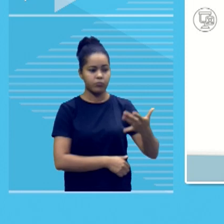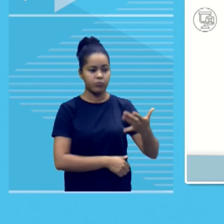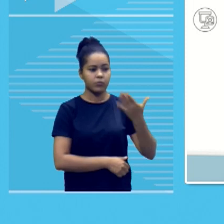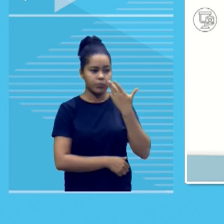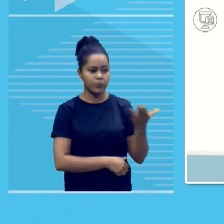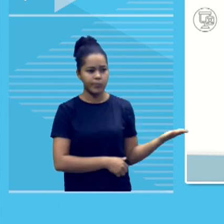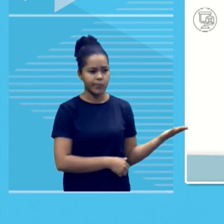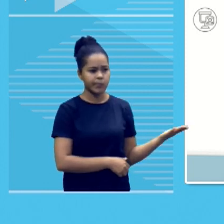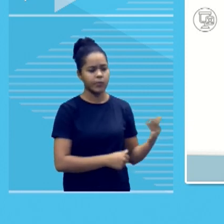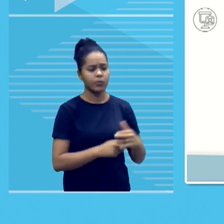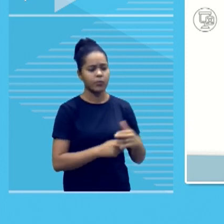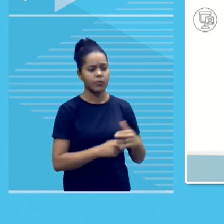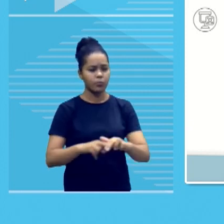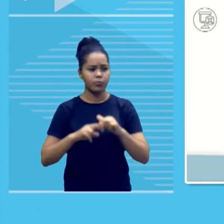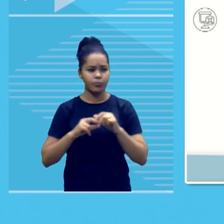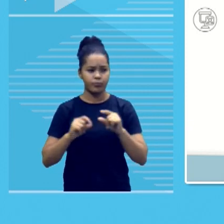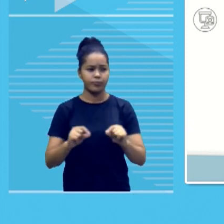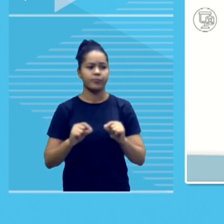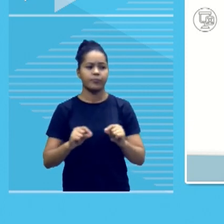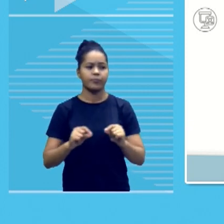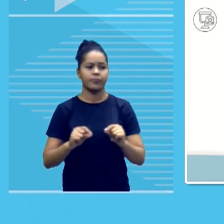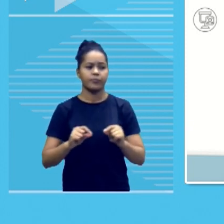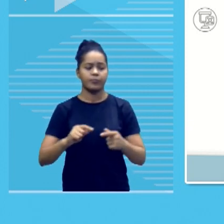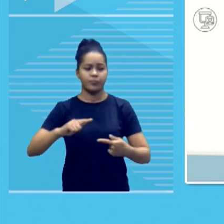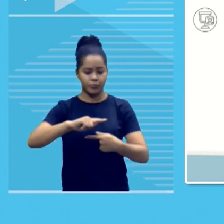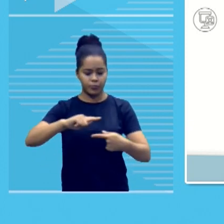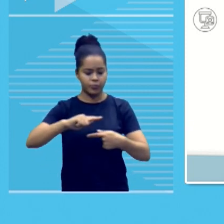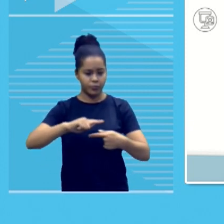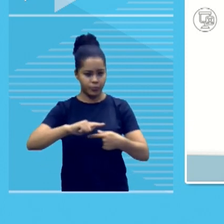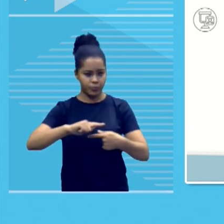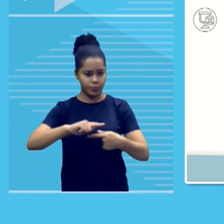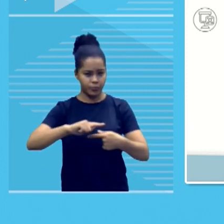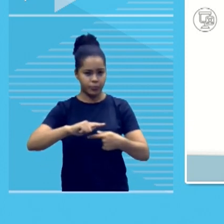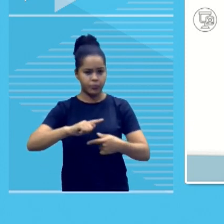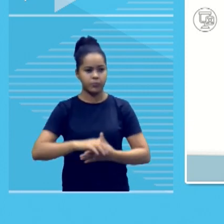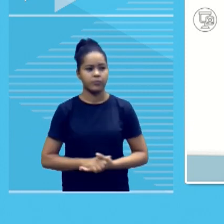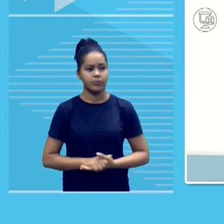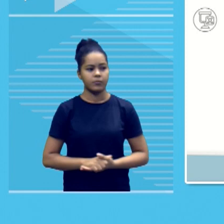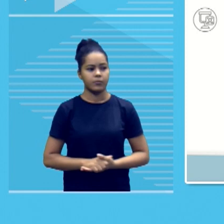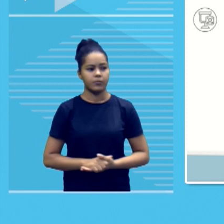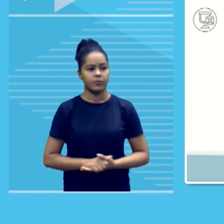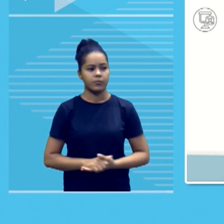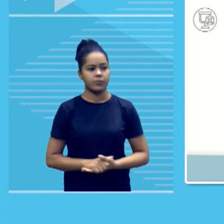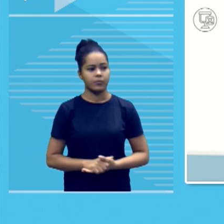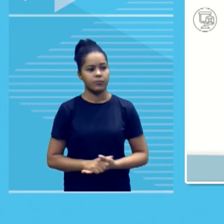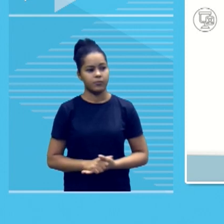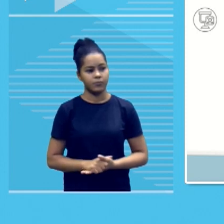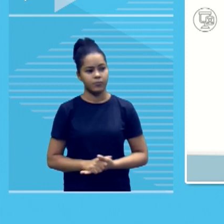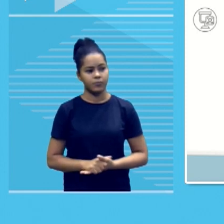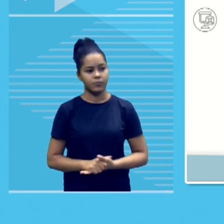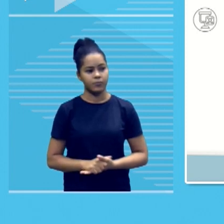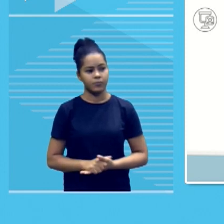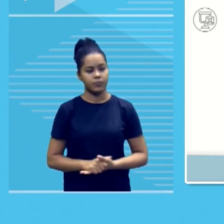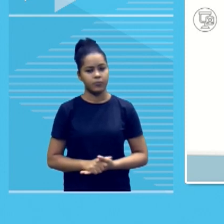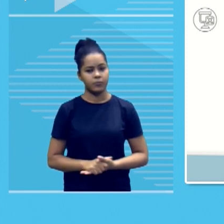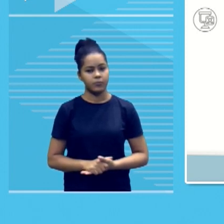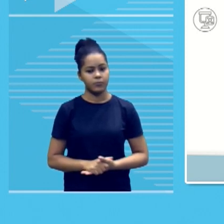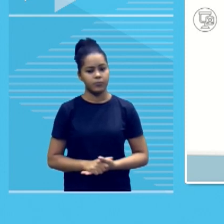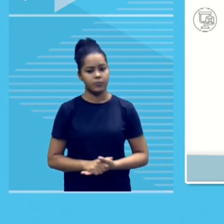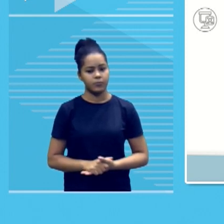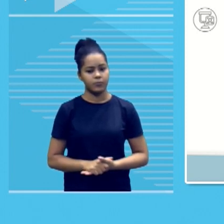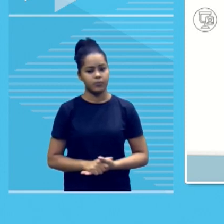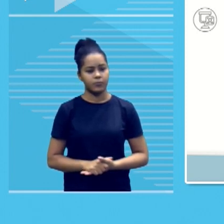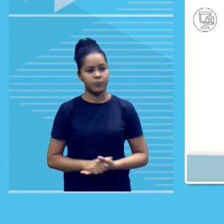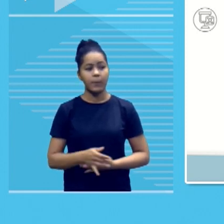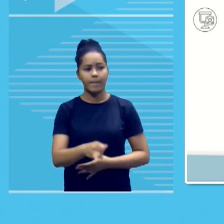questões envolvendo isomeria é autonomia viu pessoal Professor como